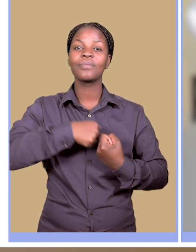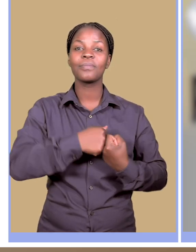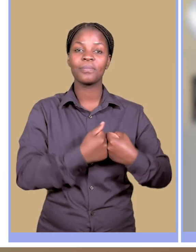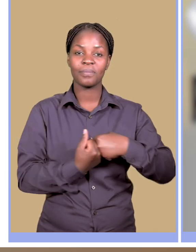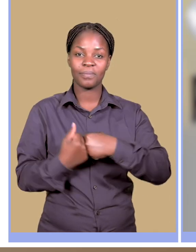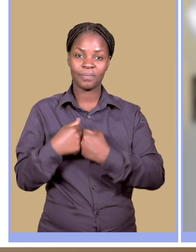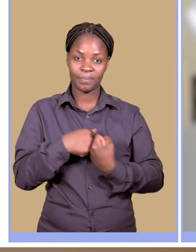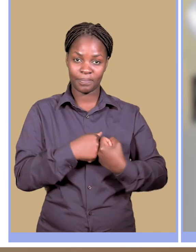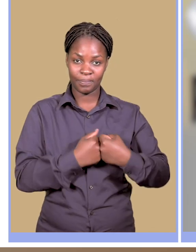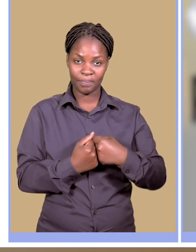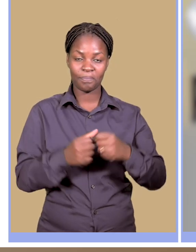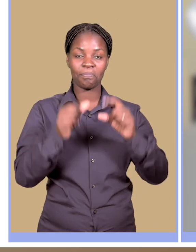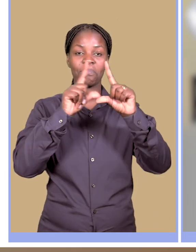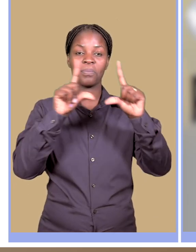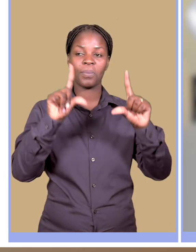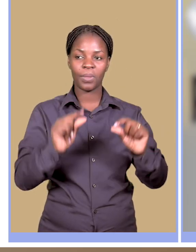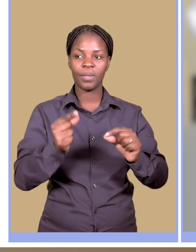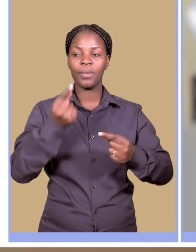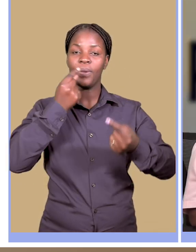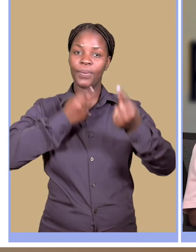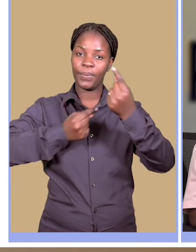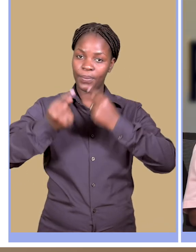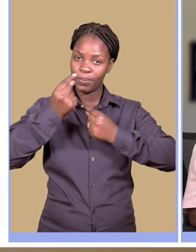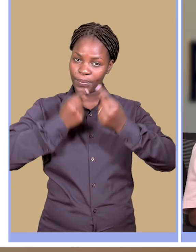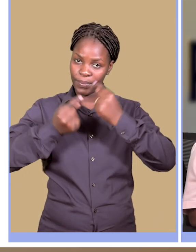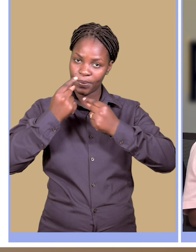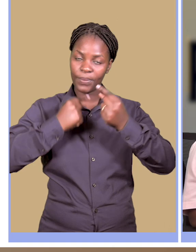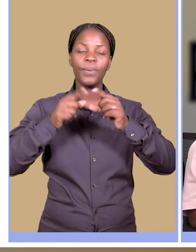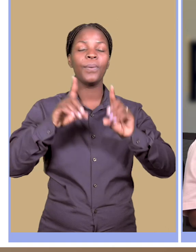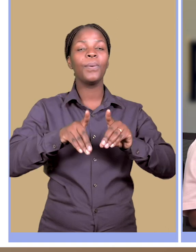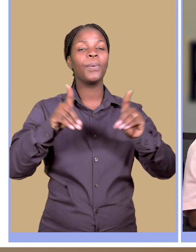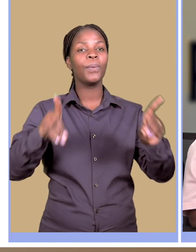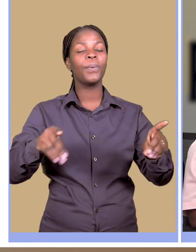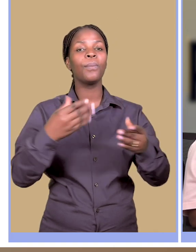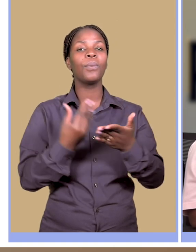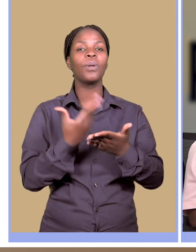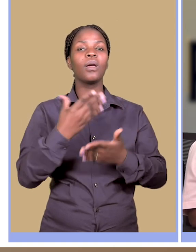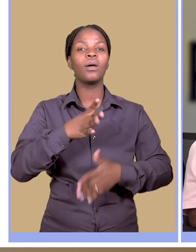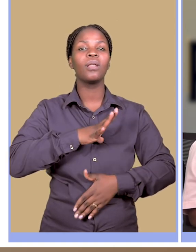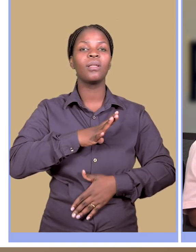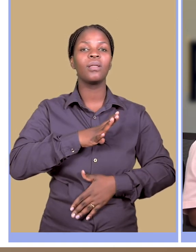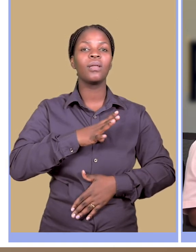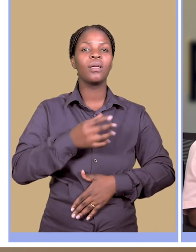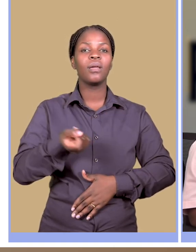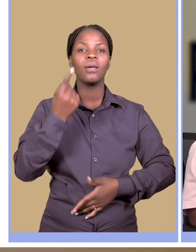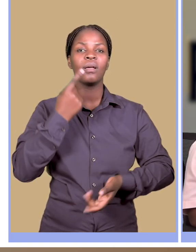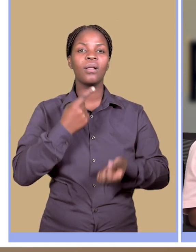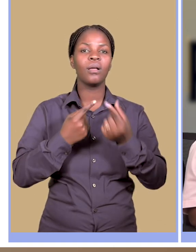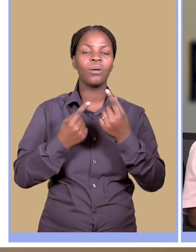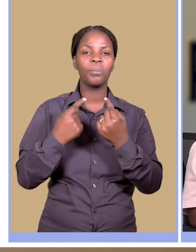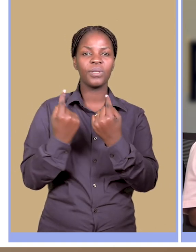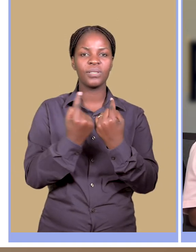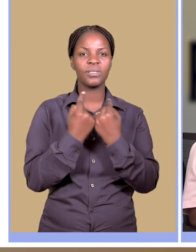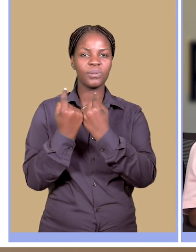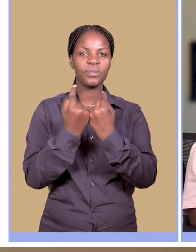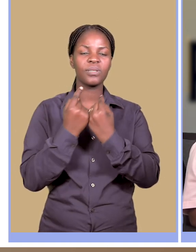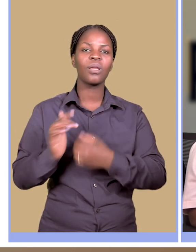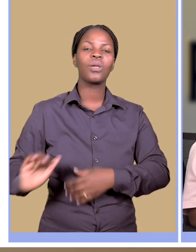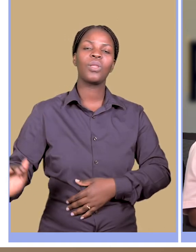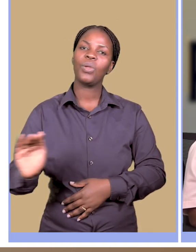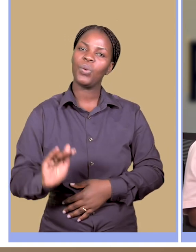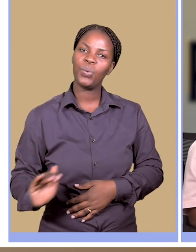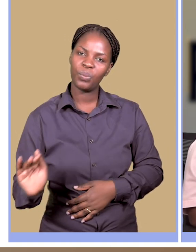um desafio, né? Questões de debates públicos, né? Porque existem aquelas questões